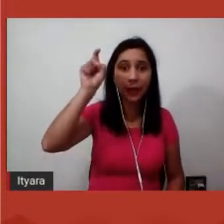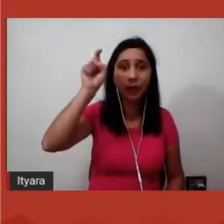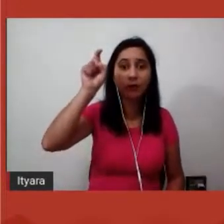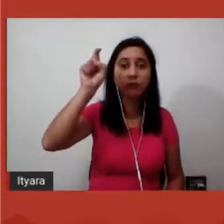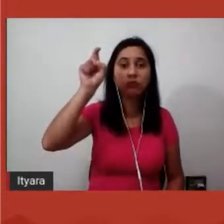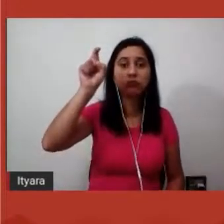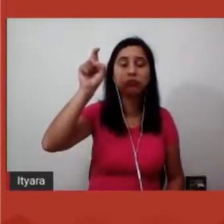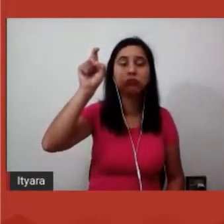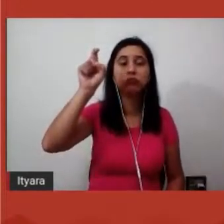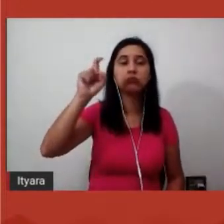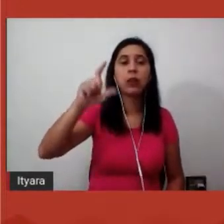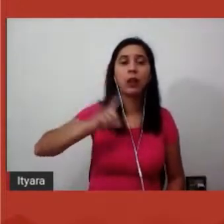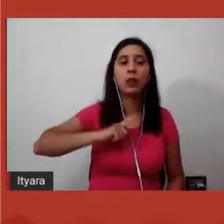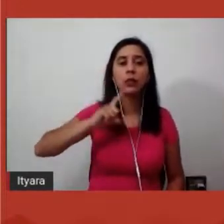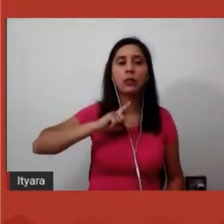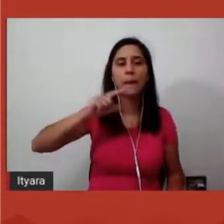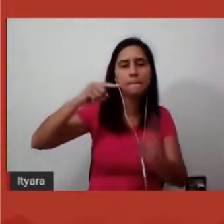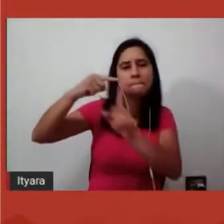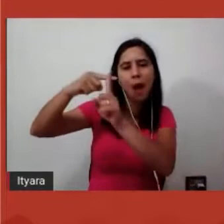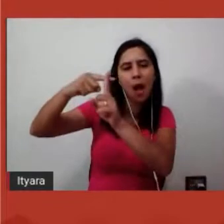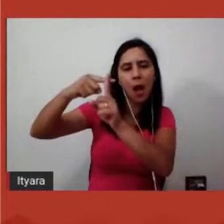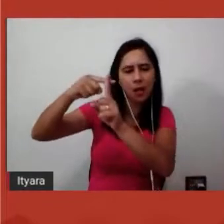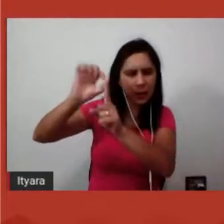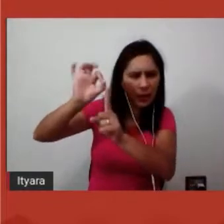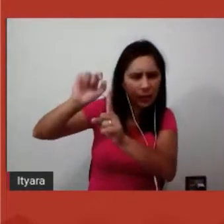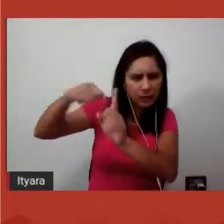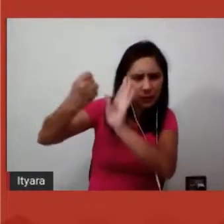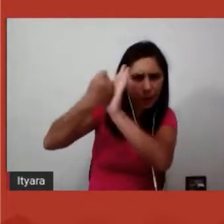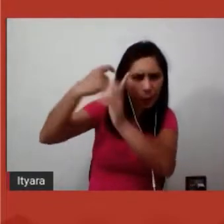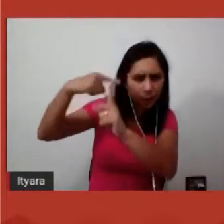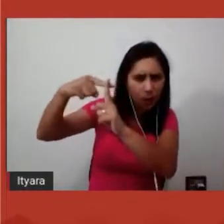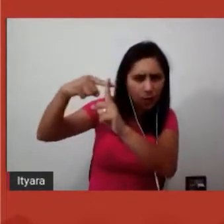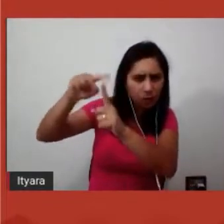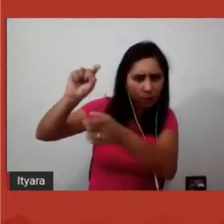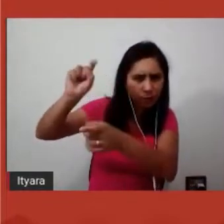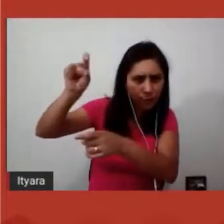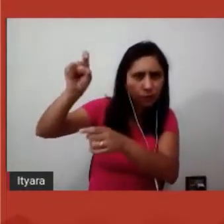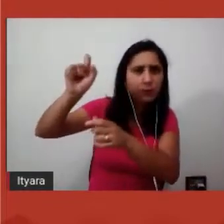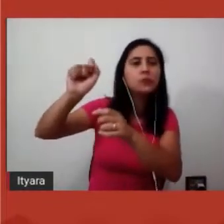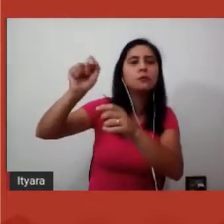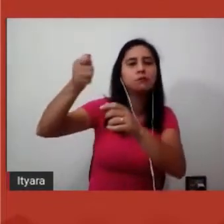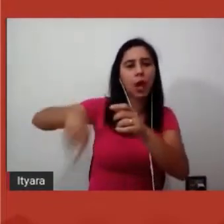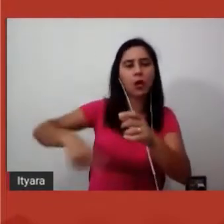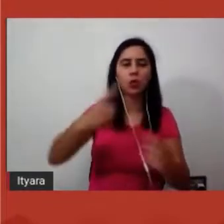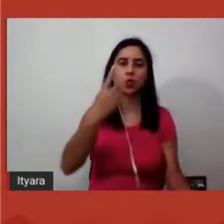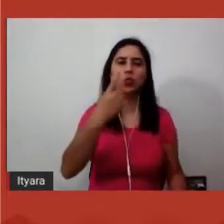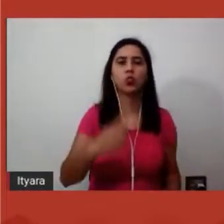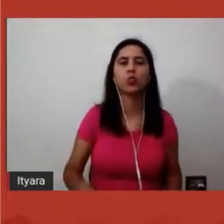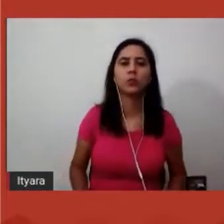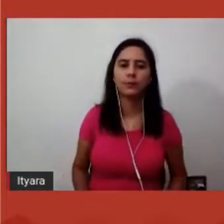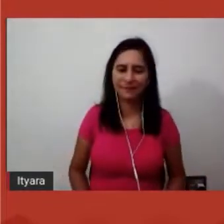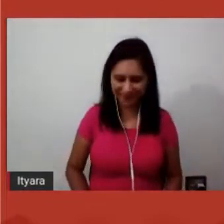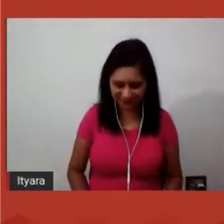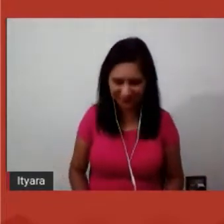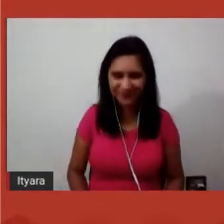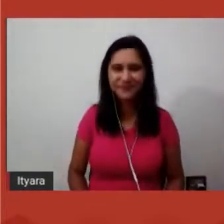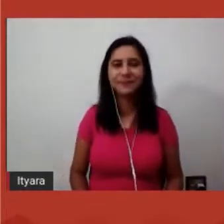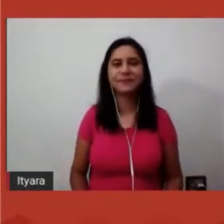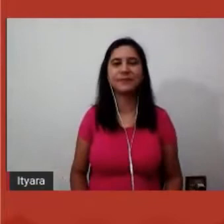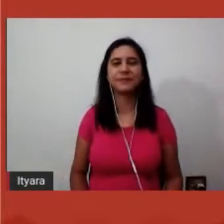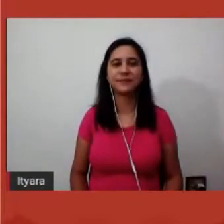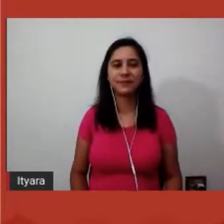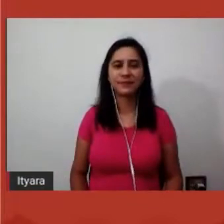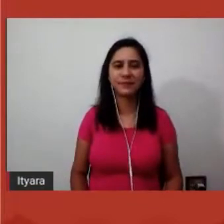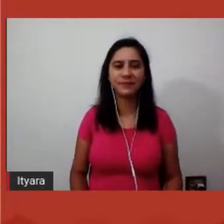tem, acho que um maiszinho ali na frente, não tem? Joia. Ali você consegue. Aí eu abri uma, você acha que